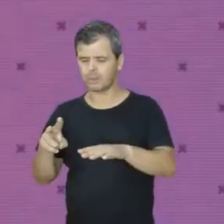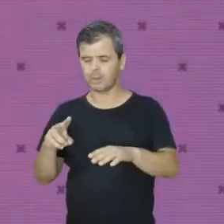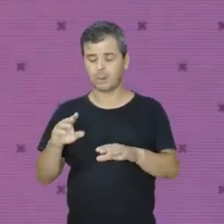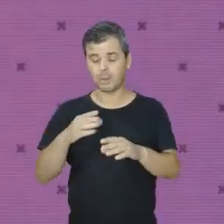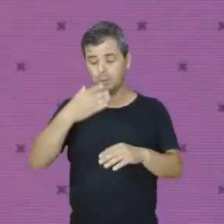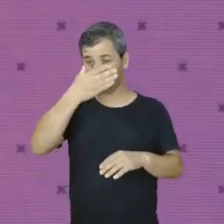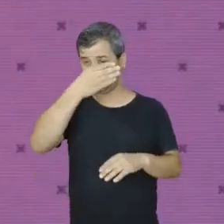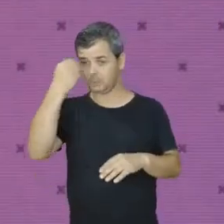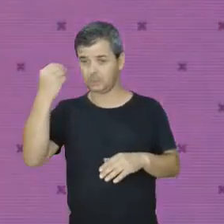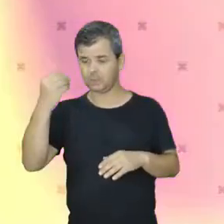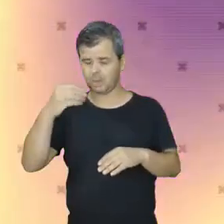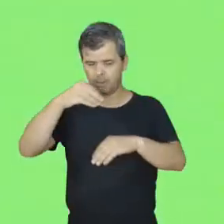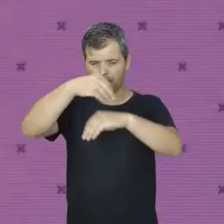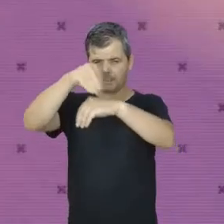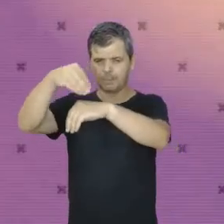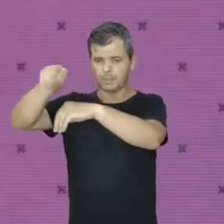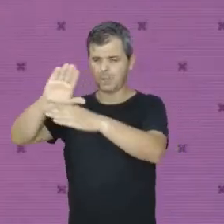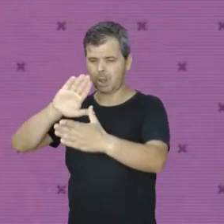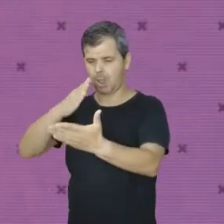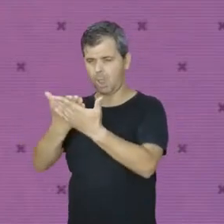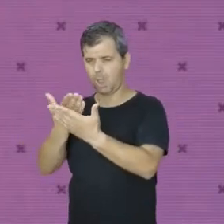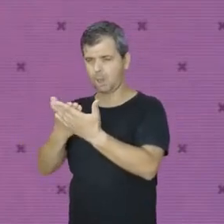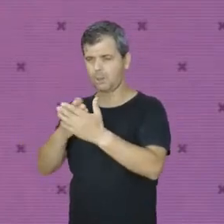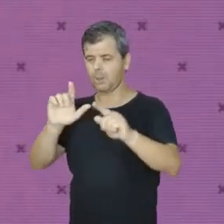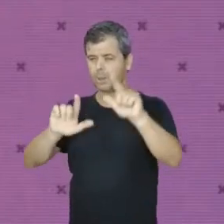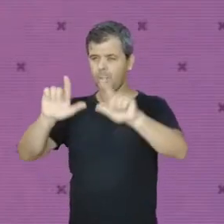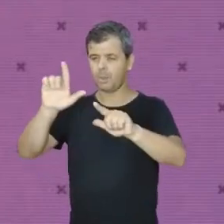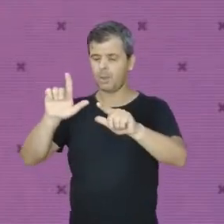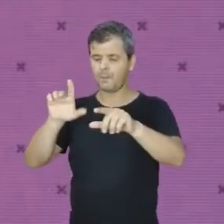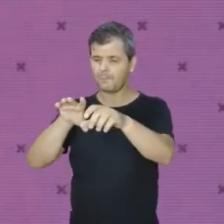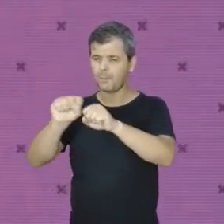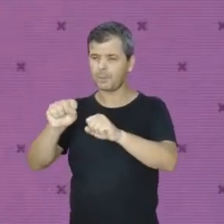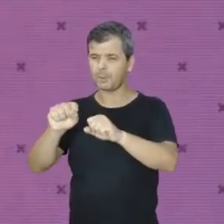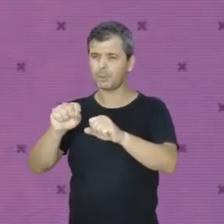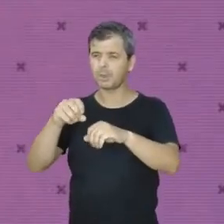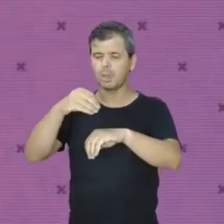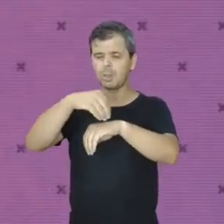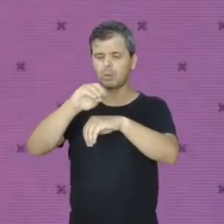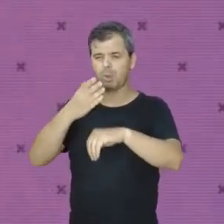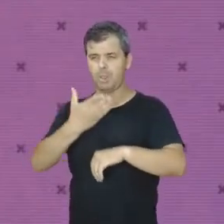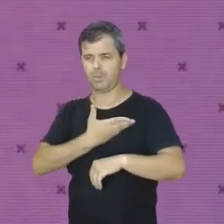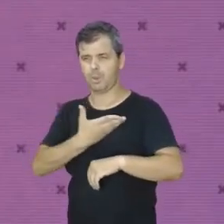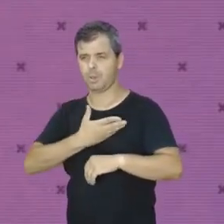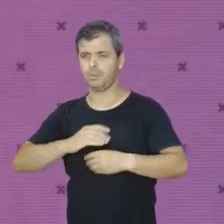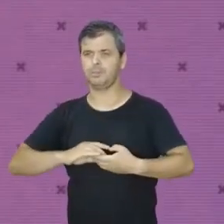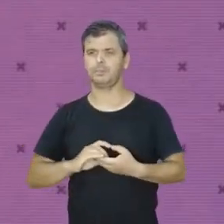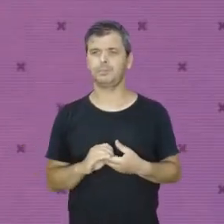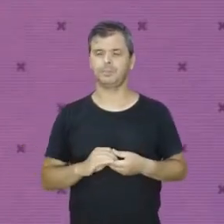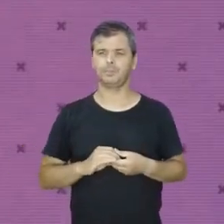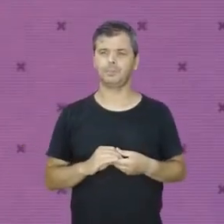não esqueça de compartilhar as aulas do TV Elas por Elas Formação com as suas companheiras.